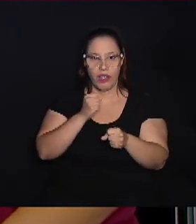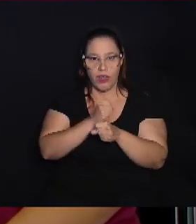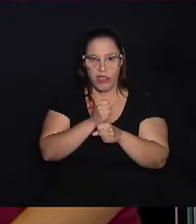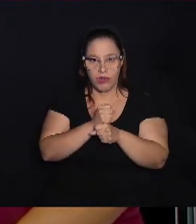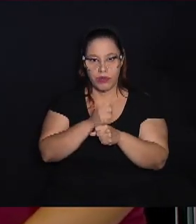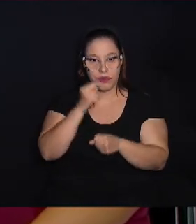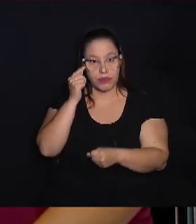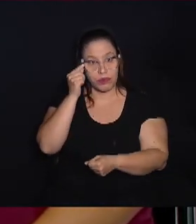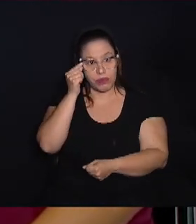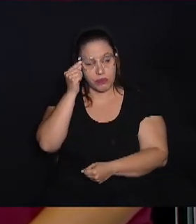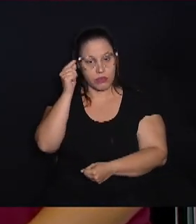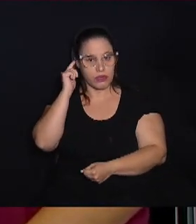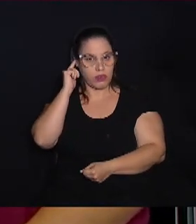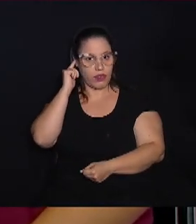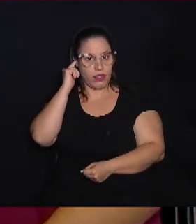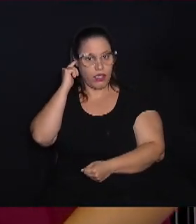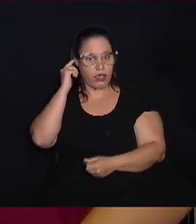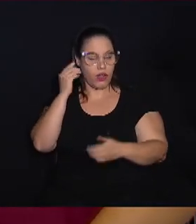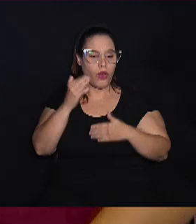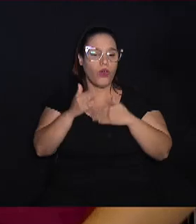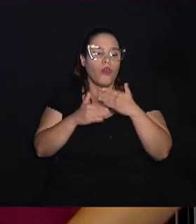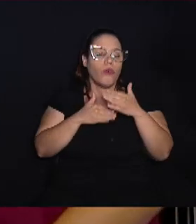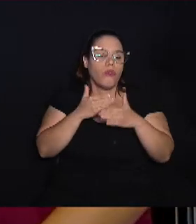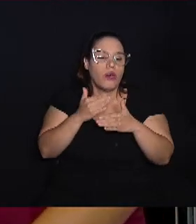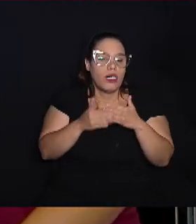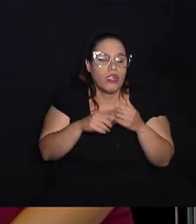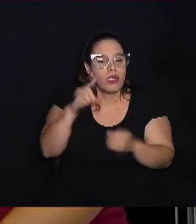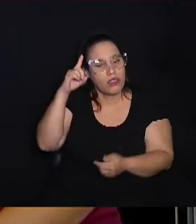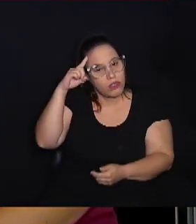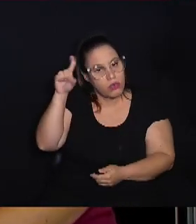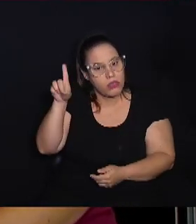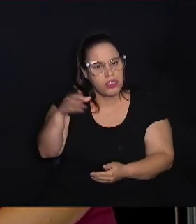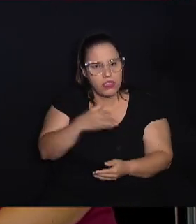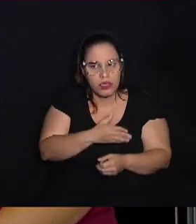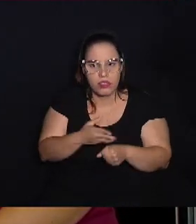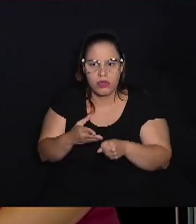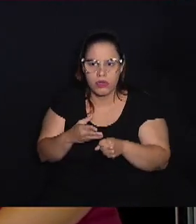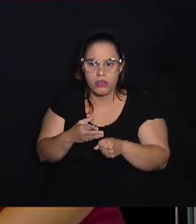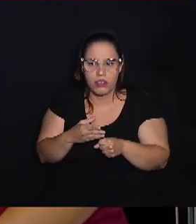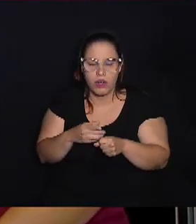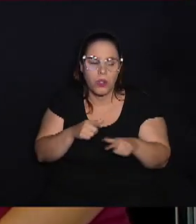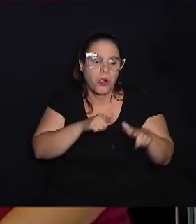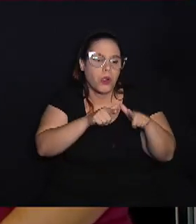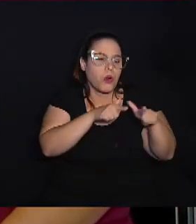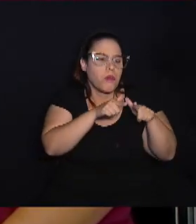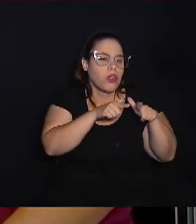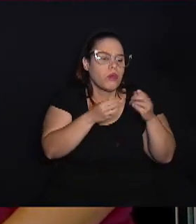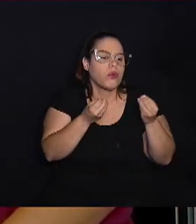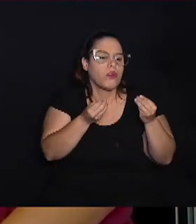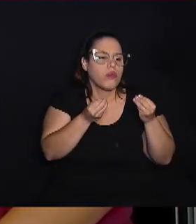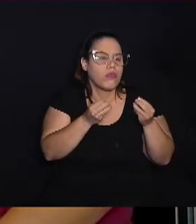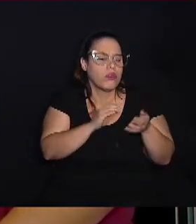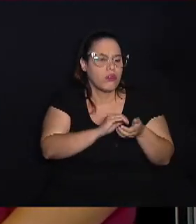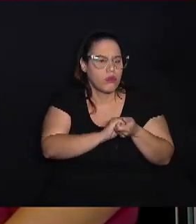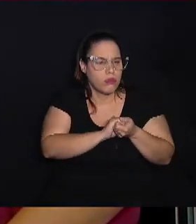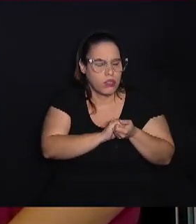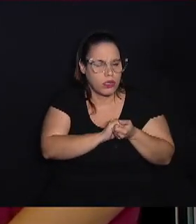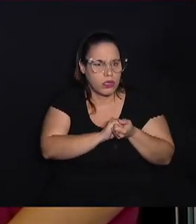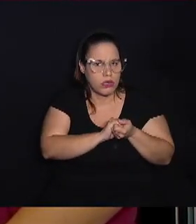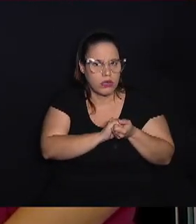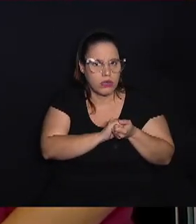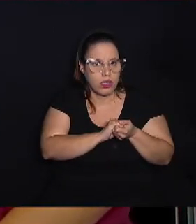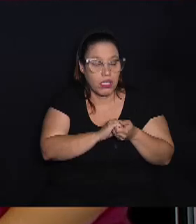falar do dia a dia, então, de uma área de educadora. Como está o mercado para a galera que